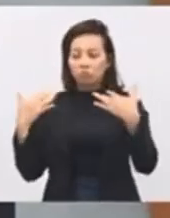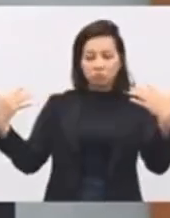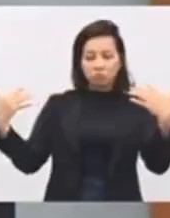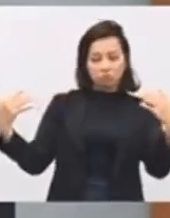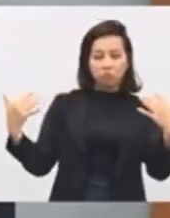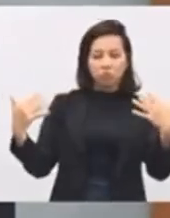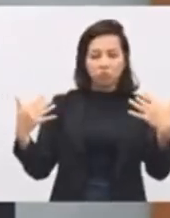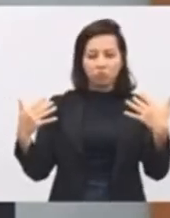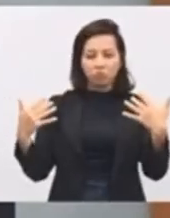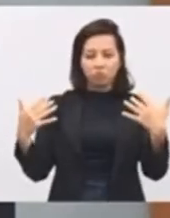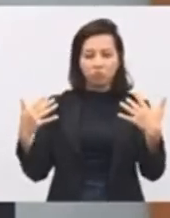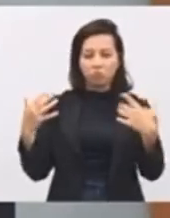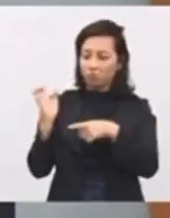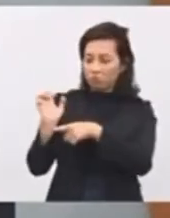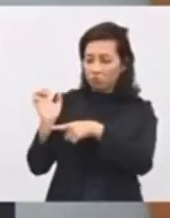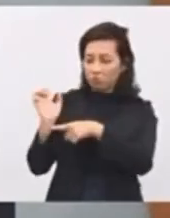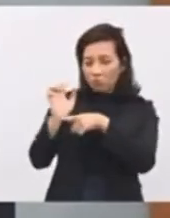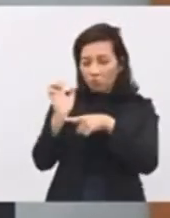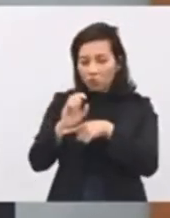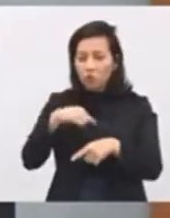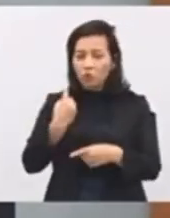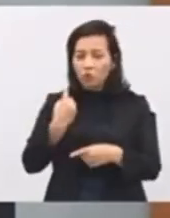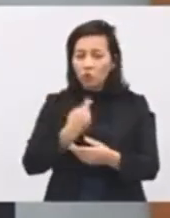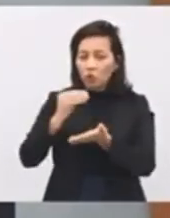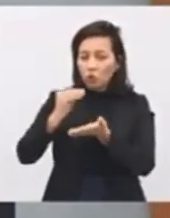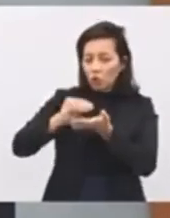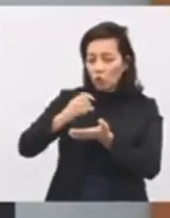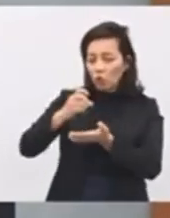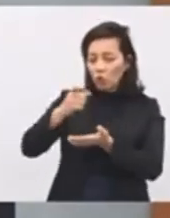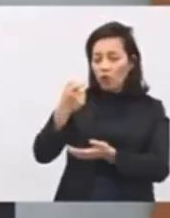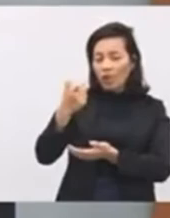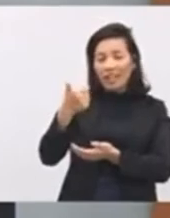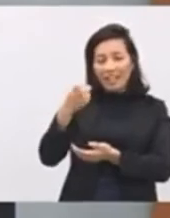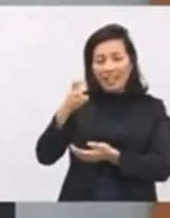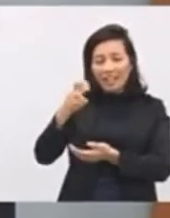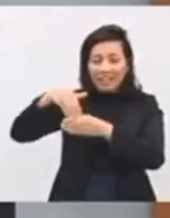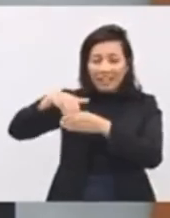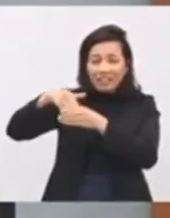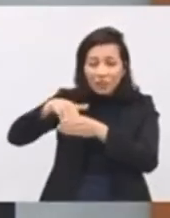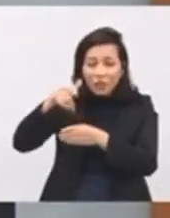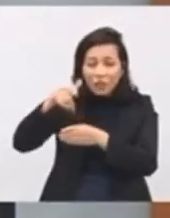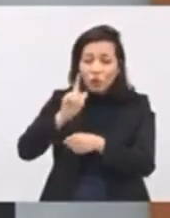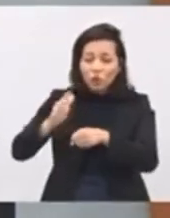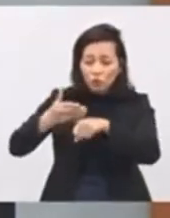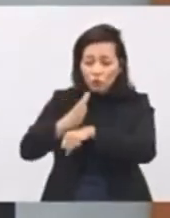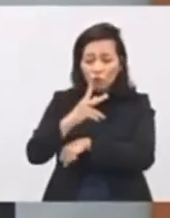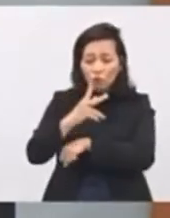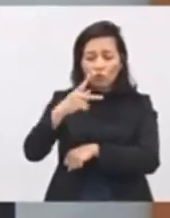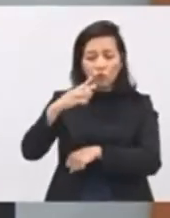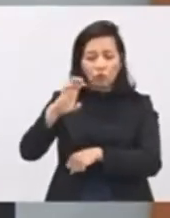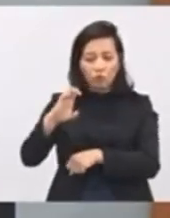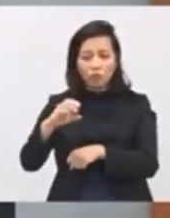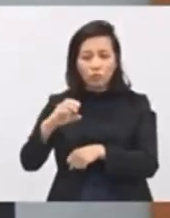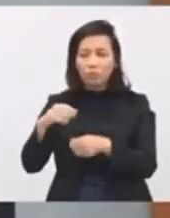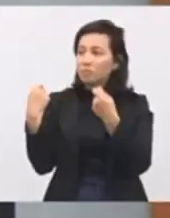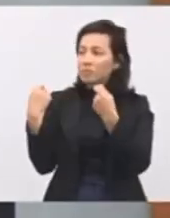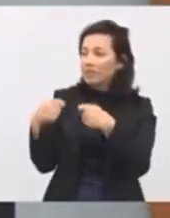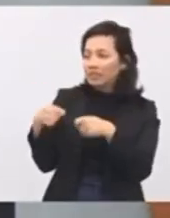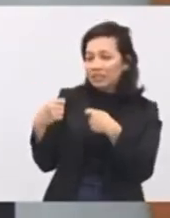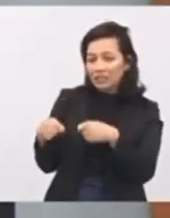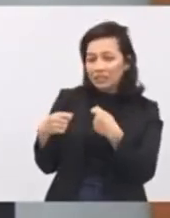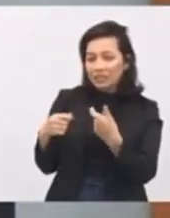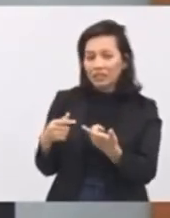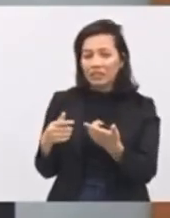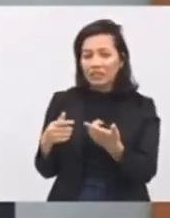deputadas estaduais. Nós precisamos de 15 votos para aprovar a PEC, portanto, precisamos de um quórum com uma